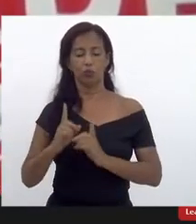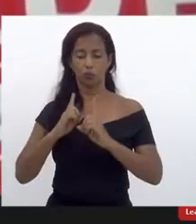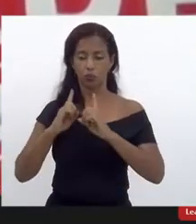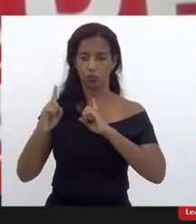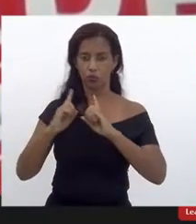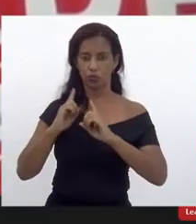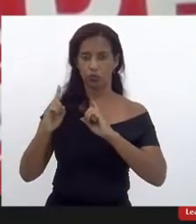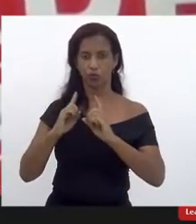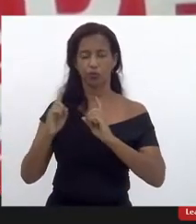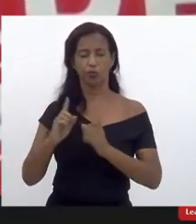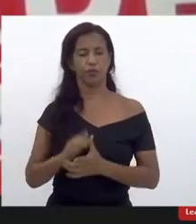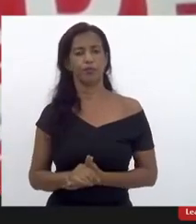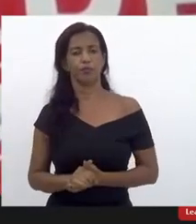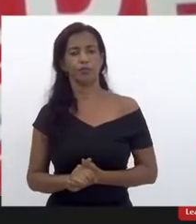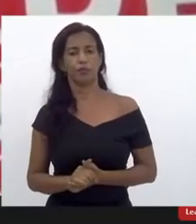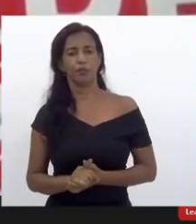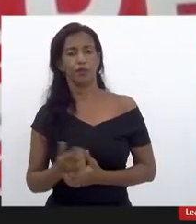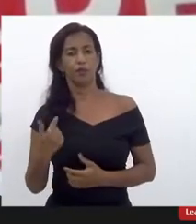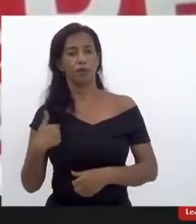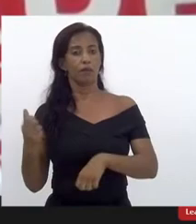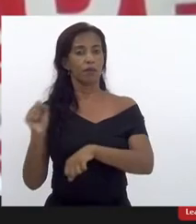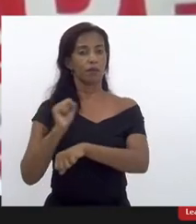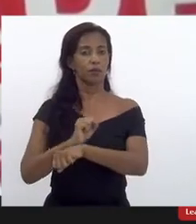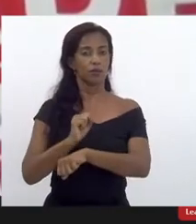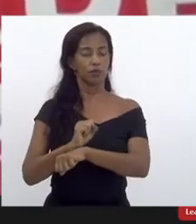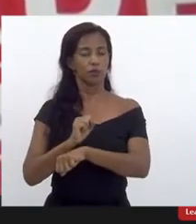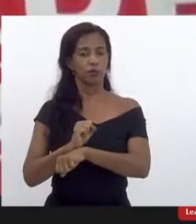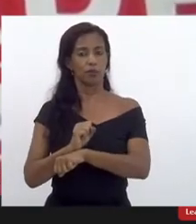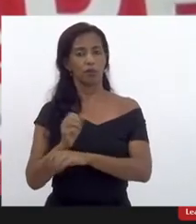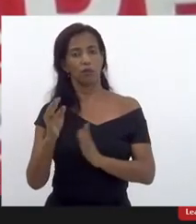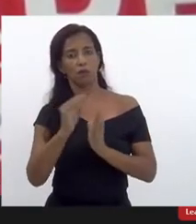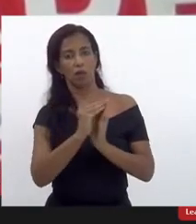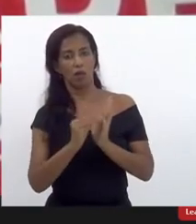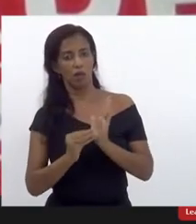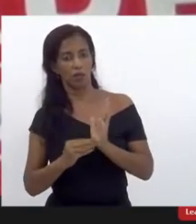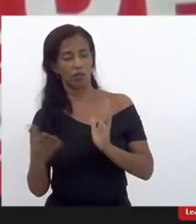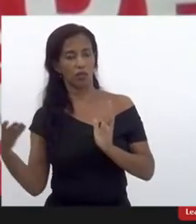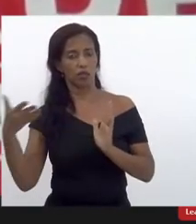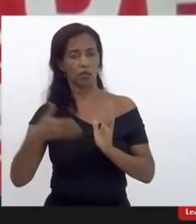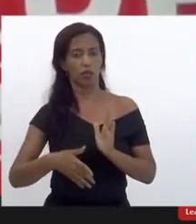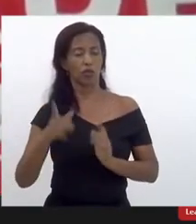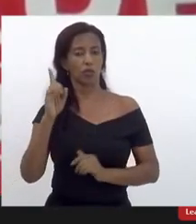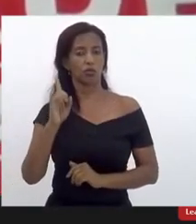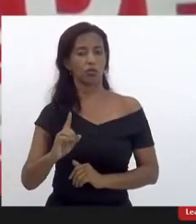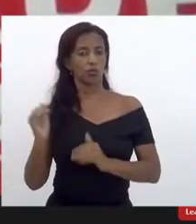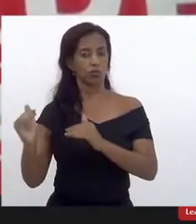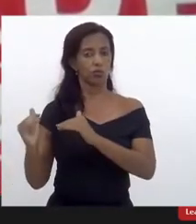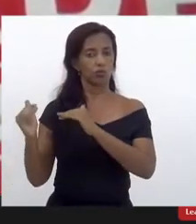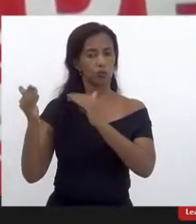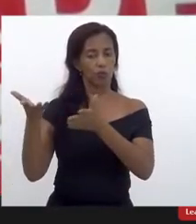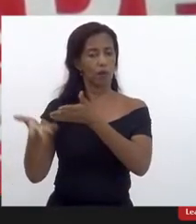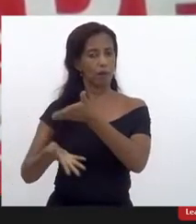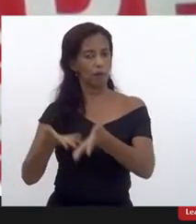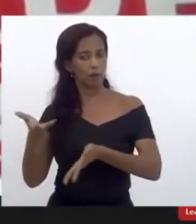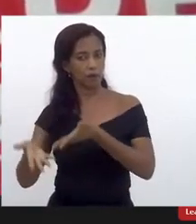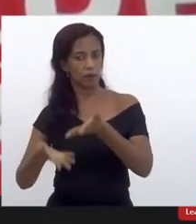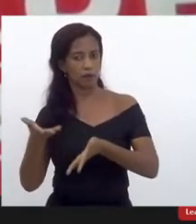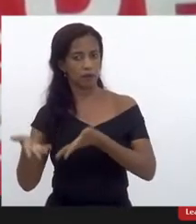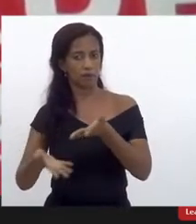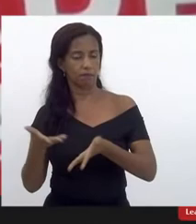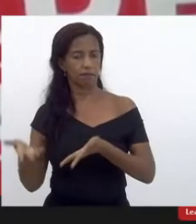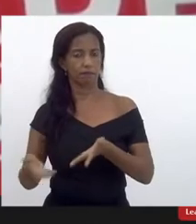diálogo, né, ficamos aguardando ainda a agenda específica com a diretoria do ensino superior para a gente tratar de algumas questões